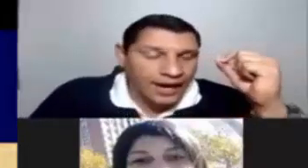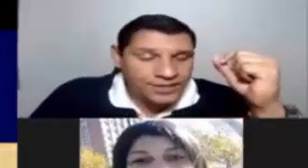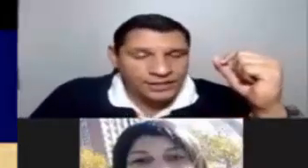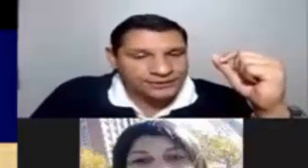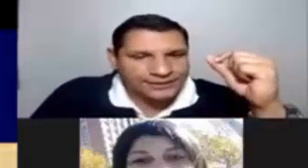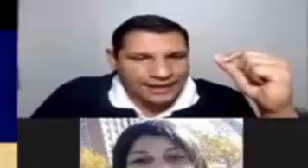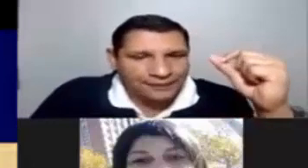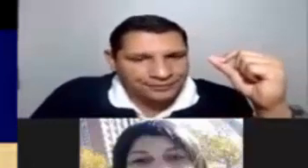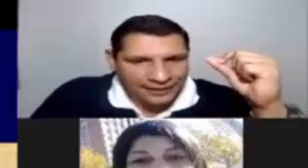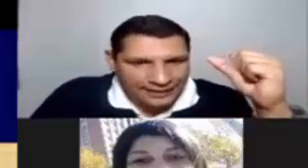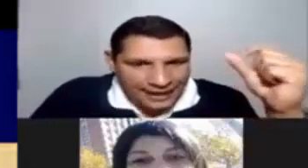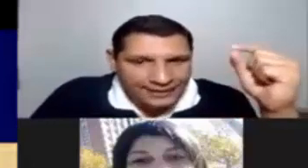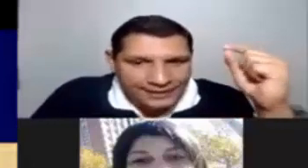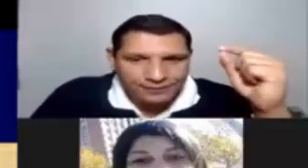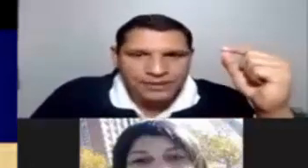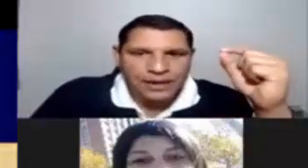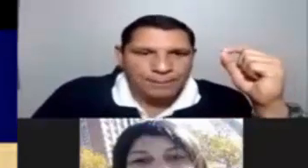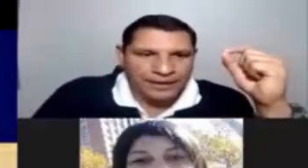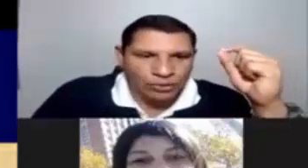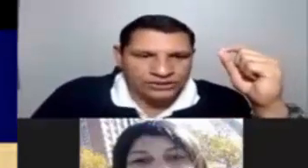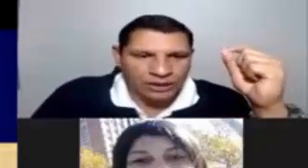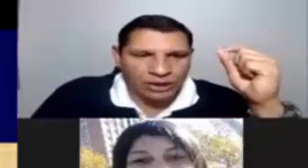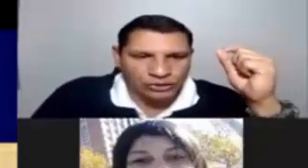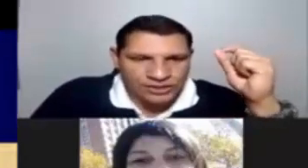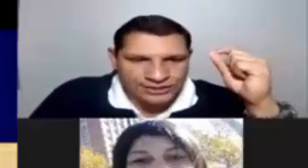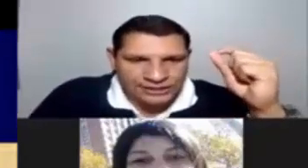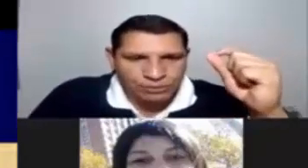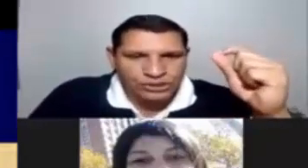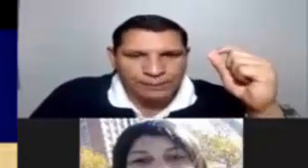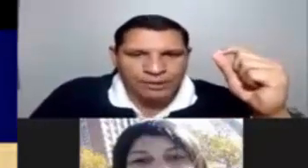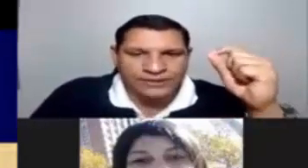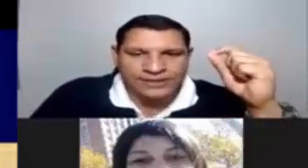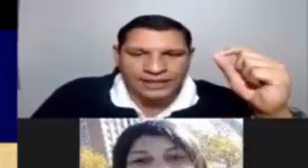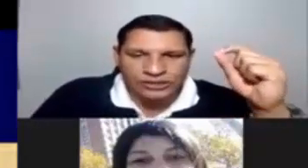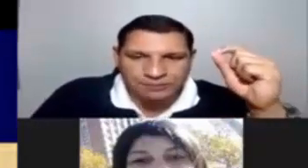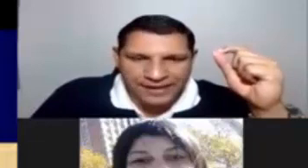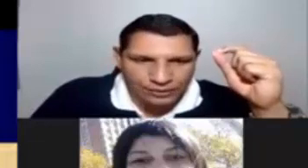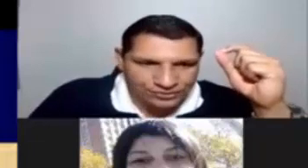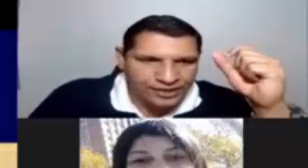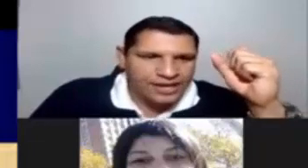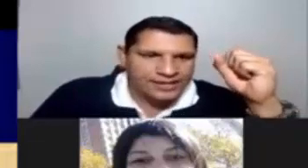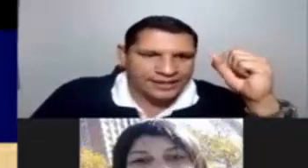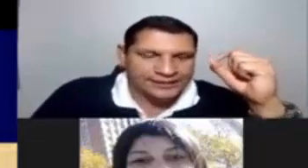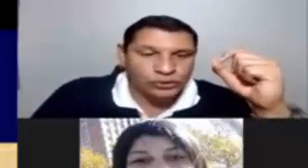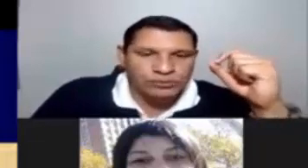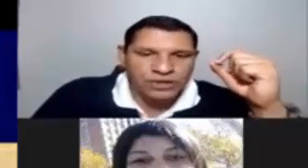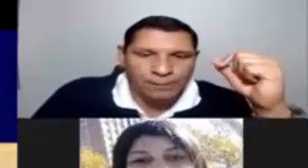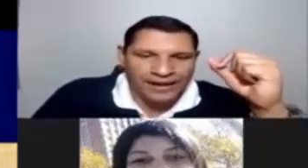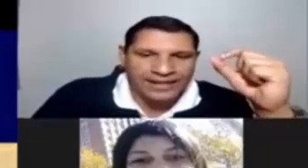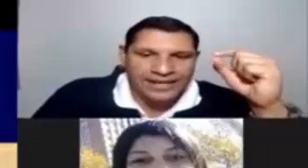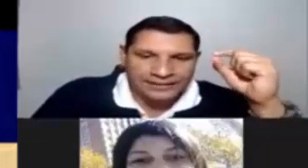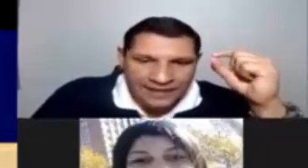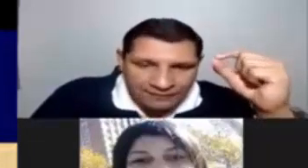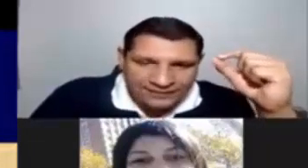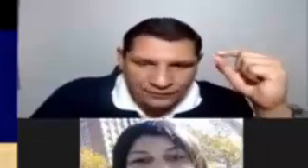antes de ressuscitar na carne para mostrar aos seus discípulos também os sinais dois pregos e assim subir ao